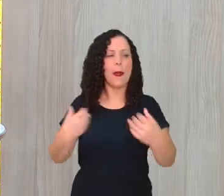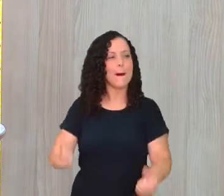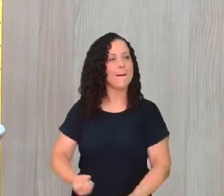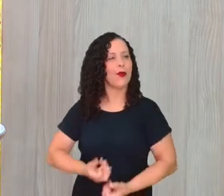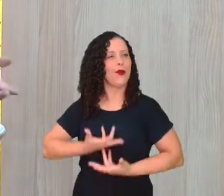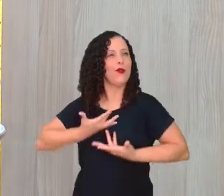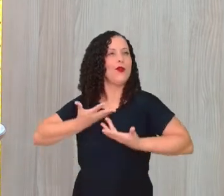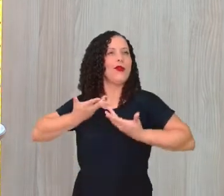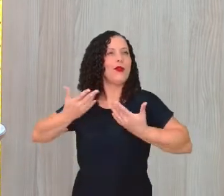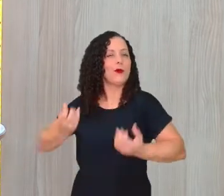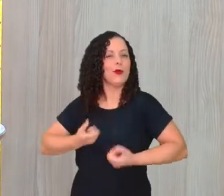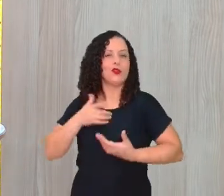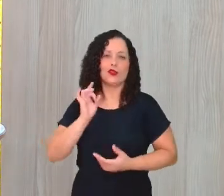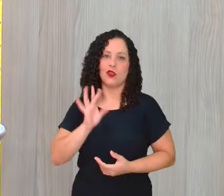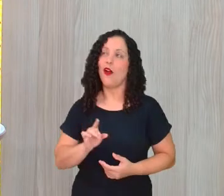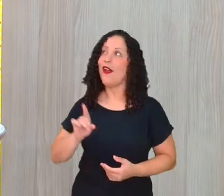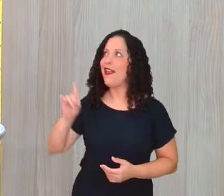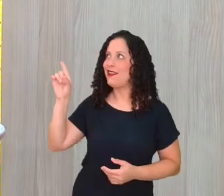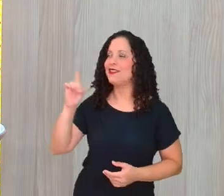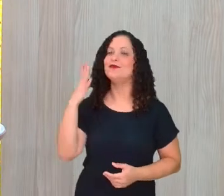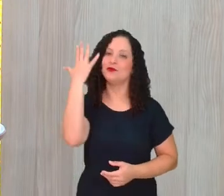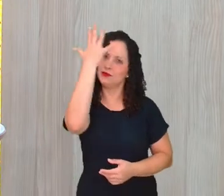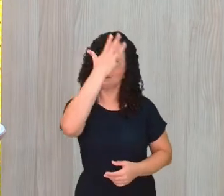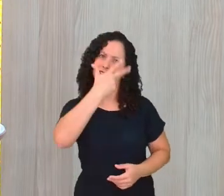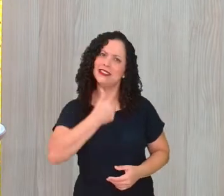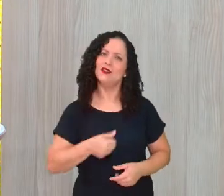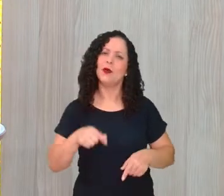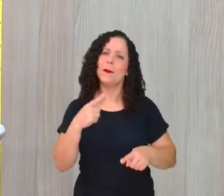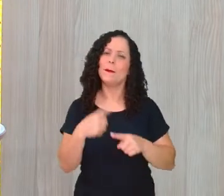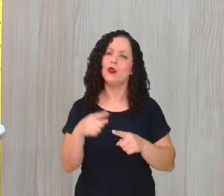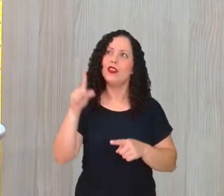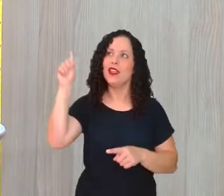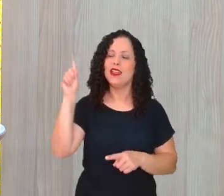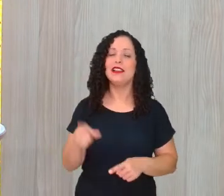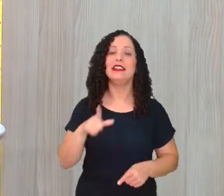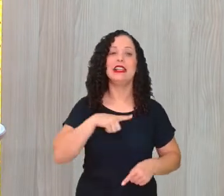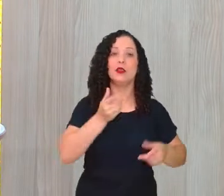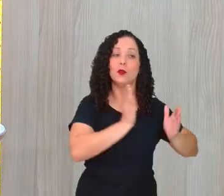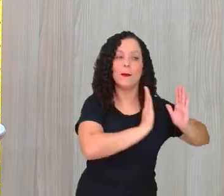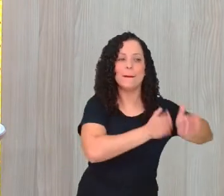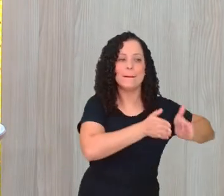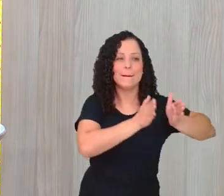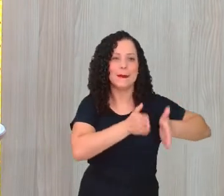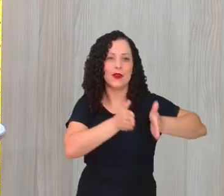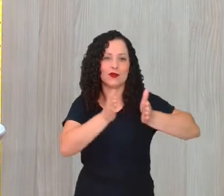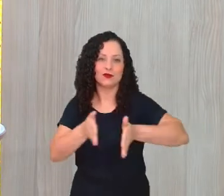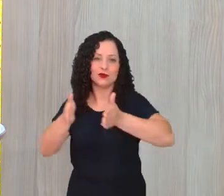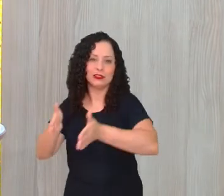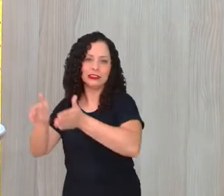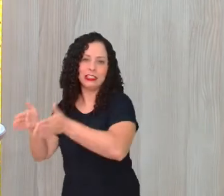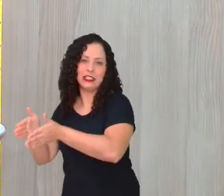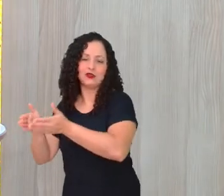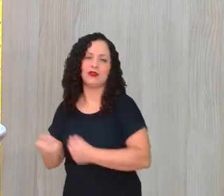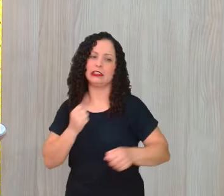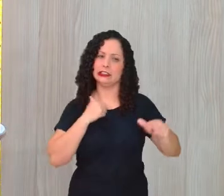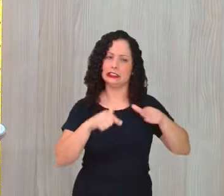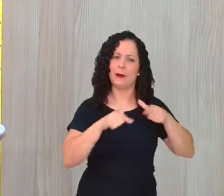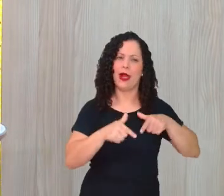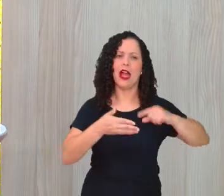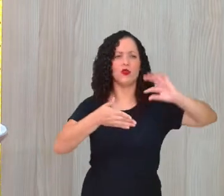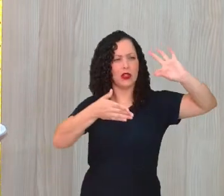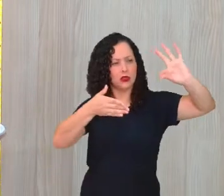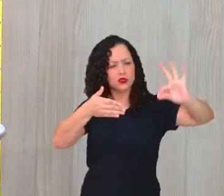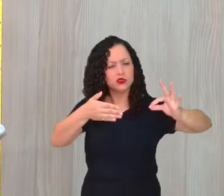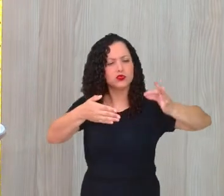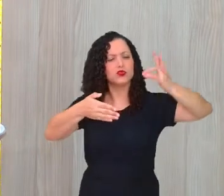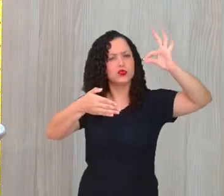E aí esse conto é muito bonito porque a gente pensa nisso na construção, em todos os detalhes, no engenho, né? No Sim. trabalho manual mesmo,